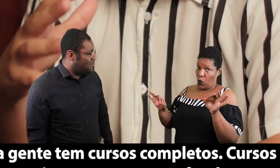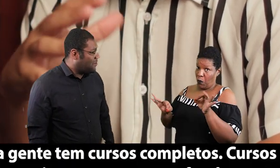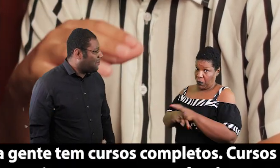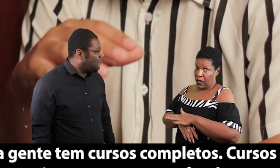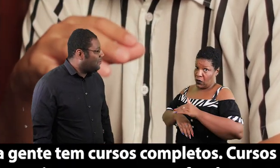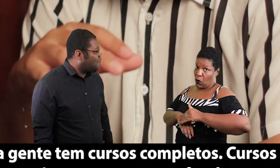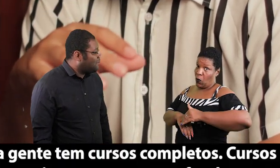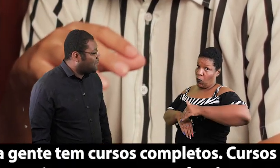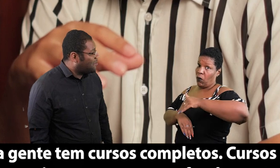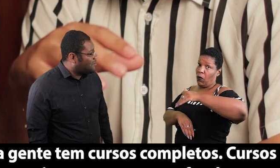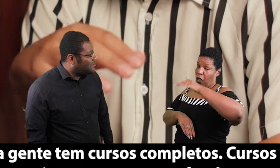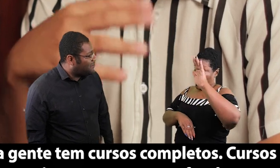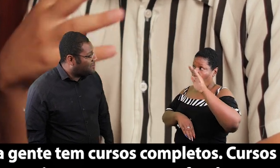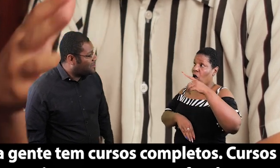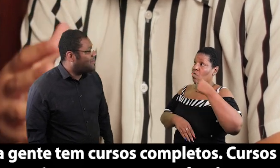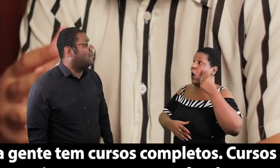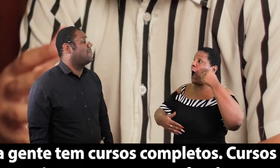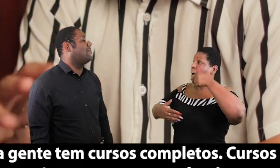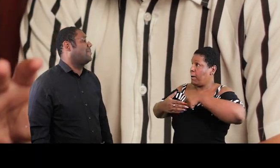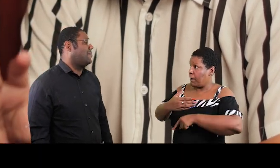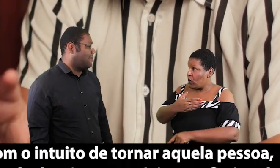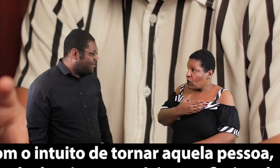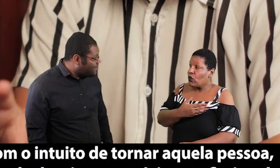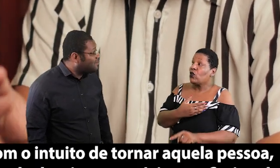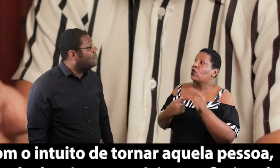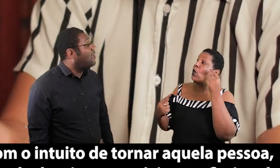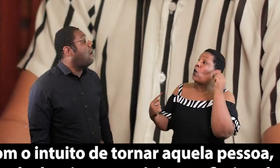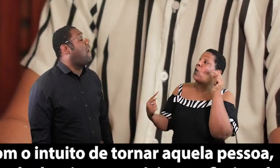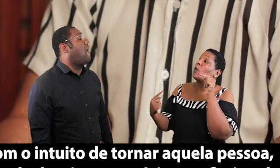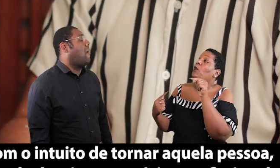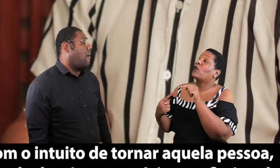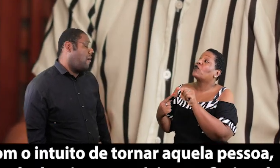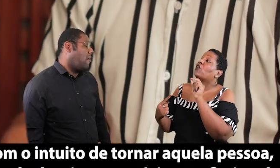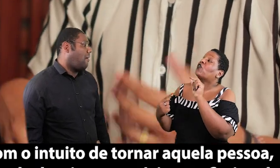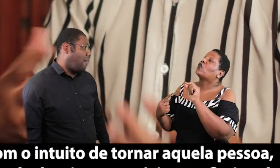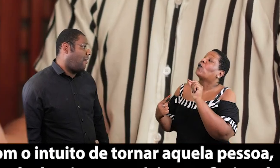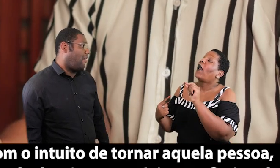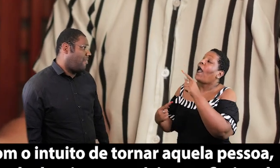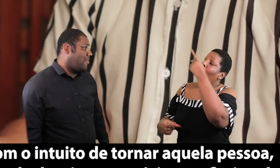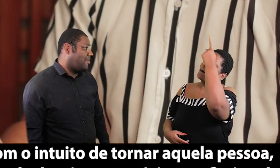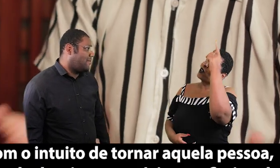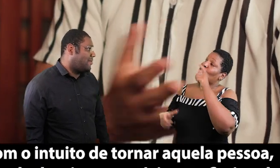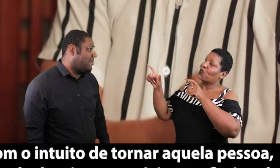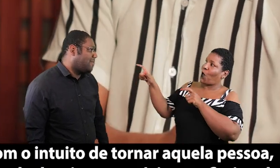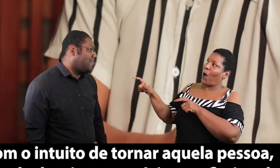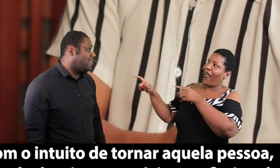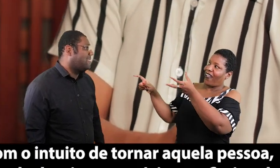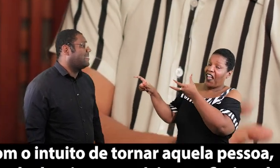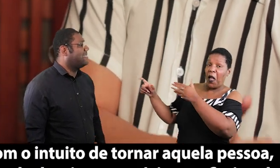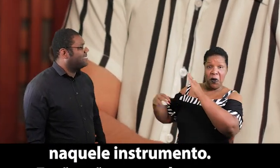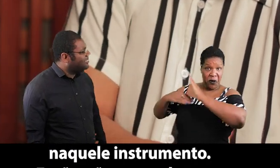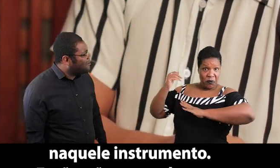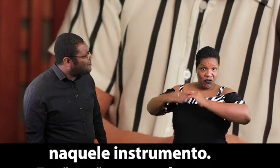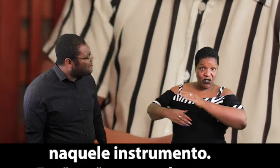bem maiores com aprofundamento, com o intuito de tornar aquela pessoa, se ela desejar, um músico